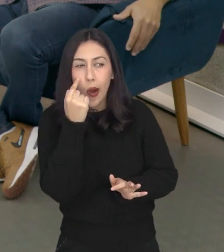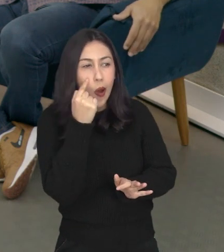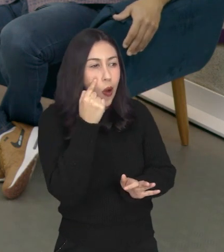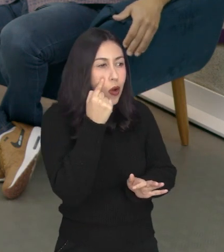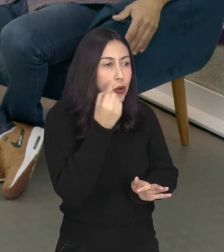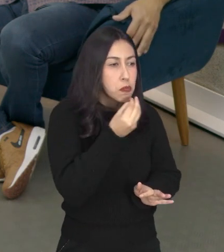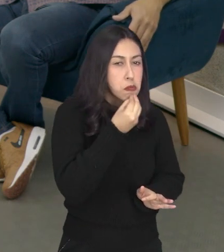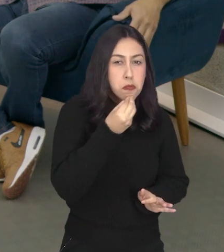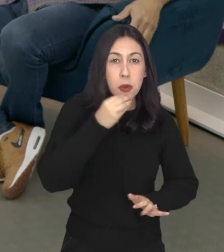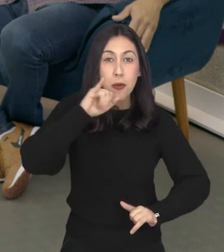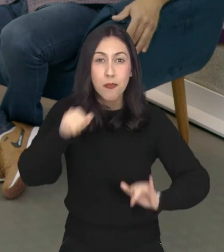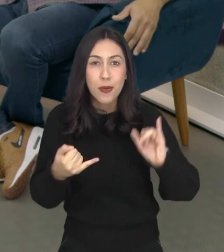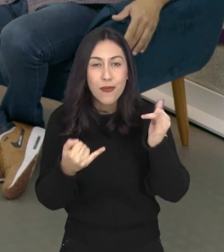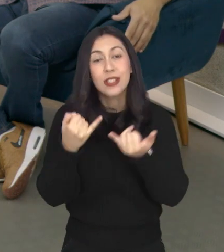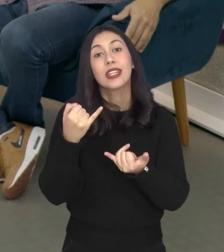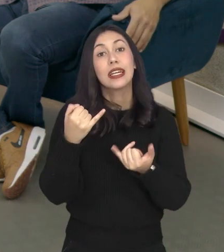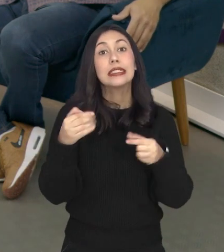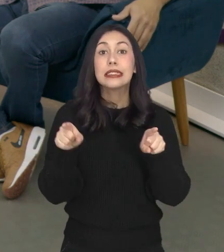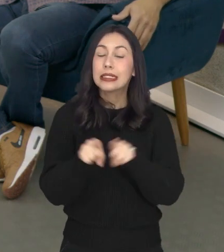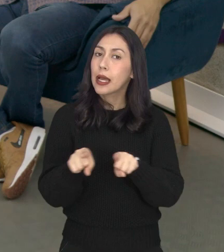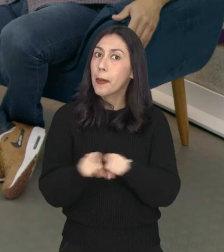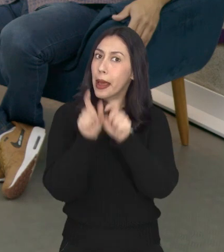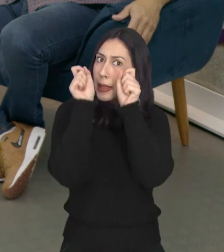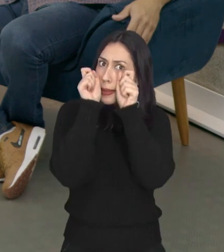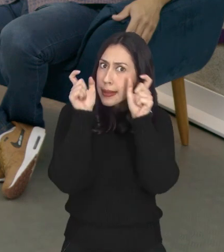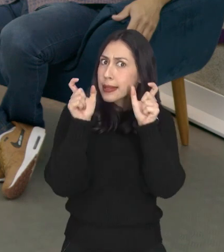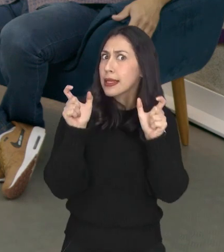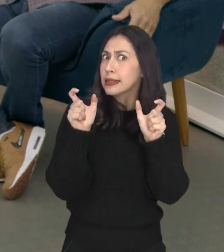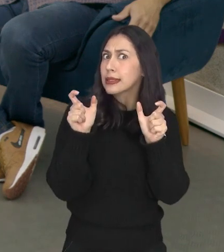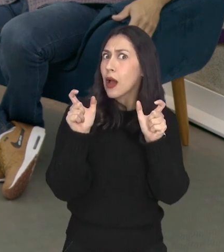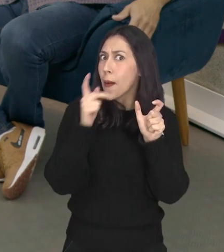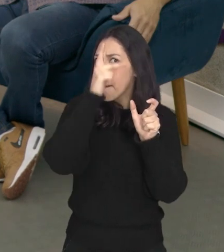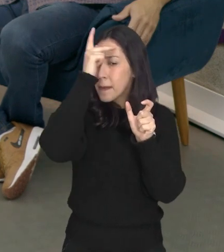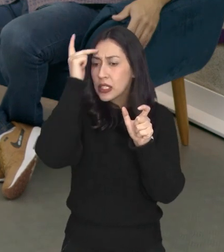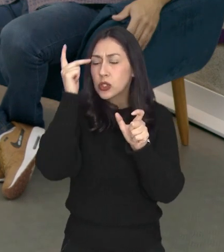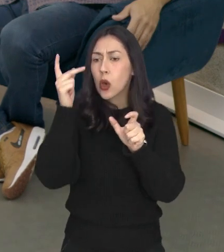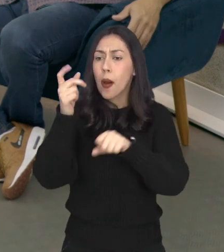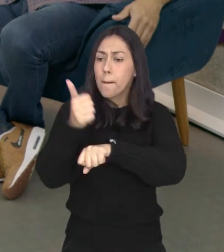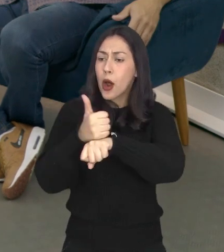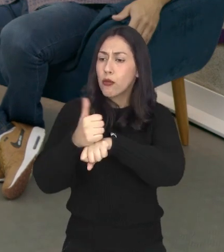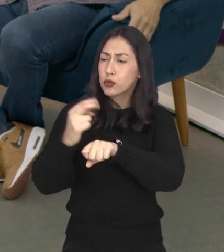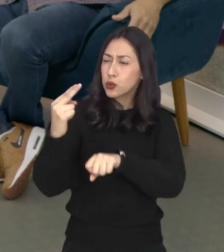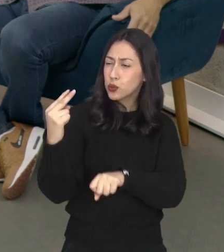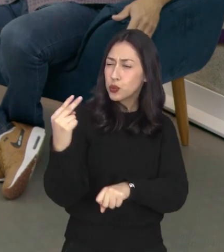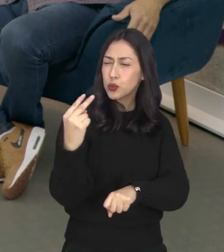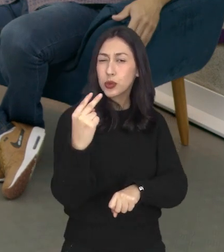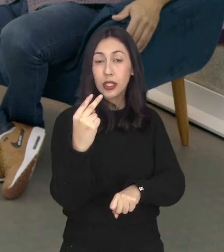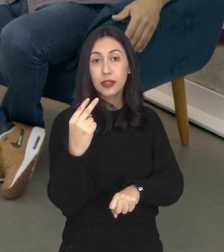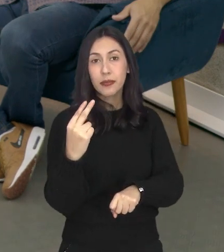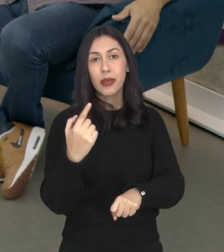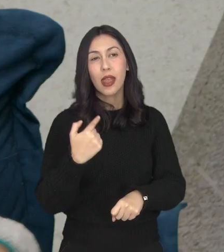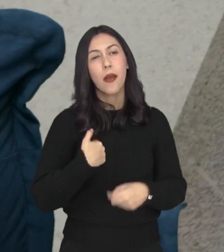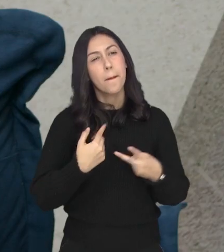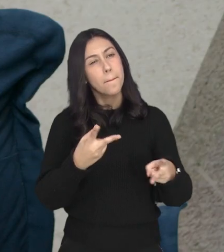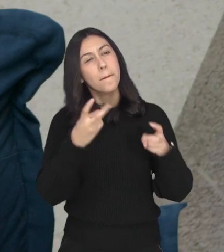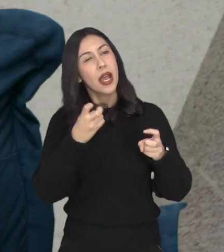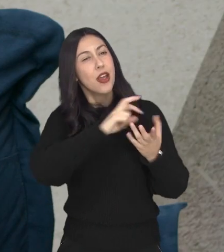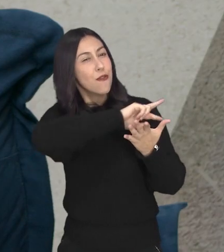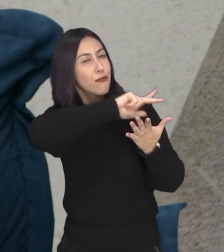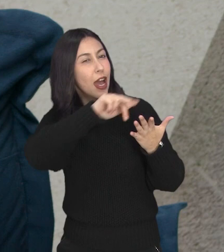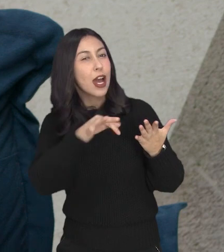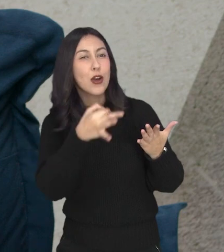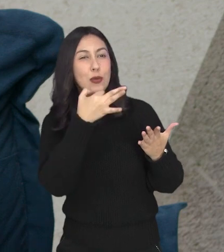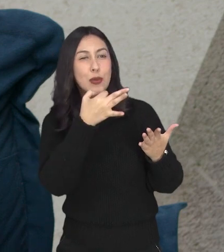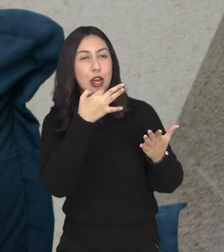bastante, observar e aproveitar as oportunidades e também ficar atento aos olheiros. E falando nisso, né, eu vi que